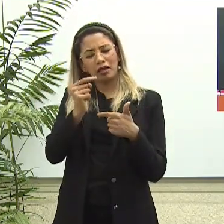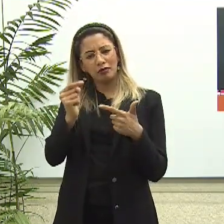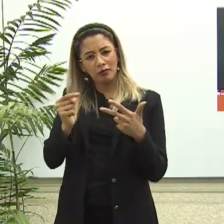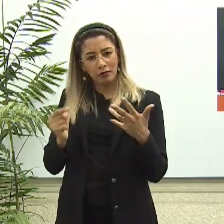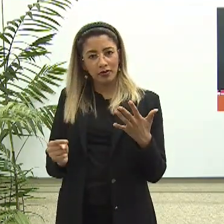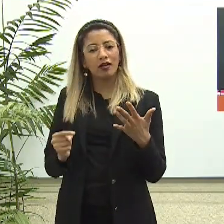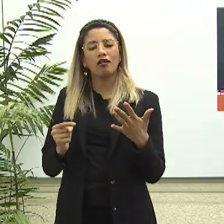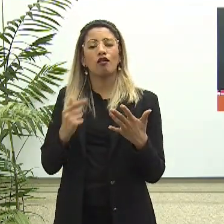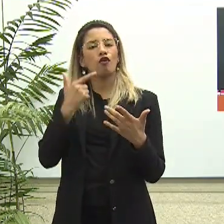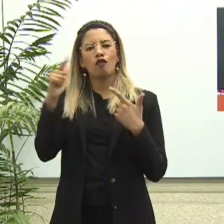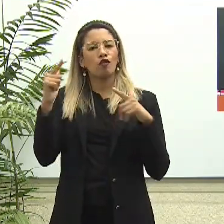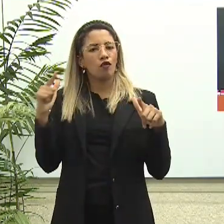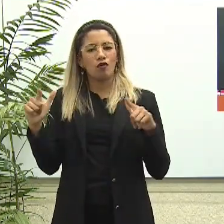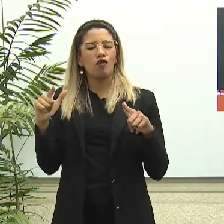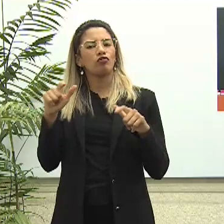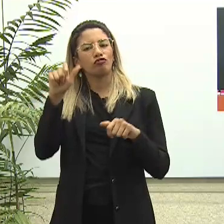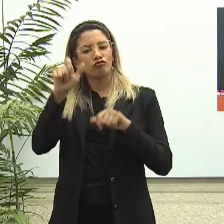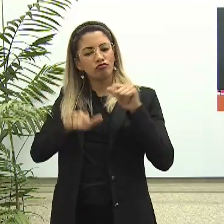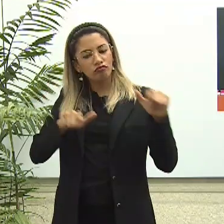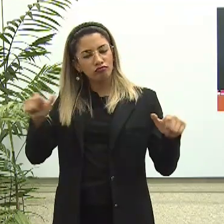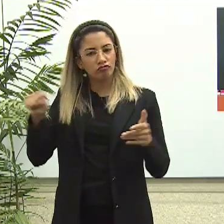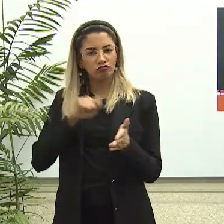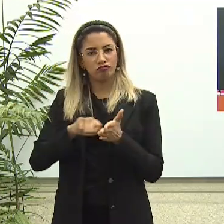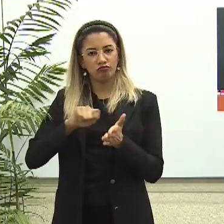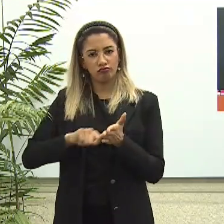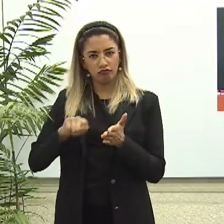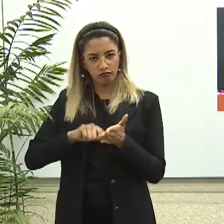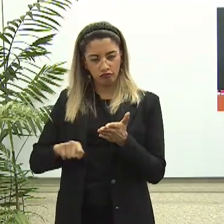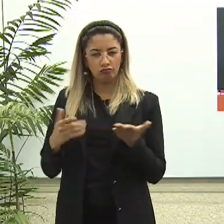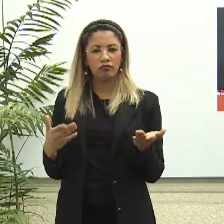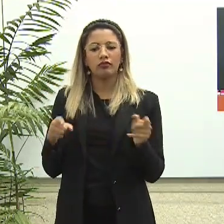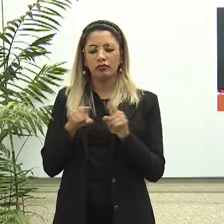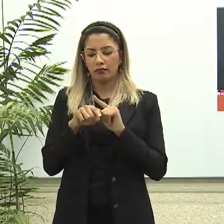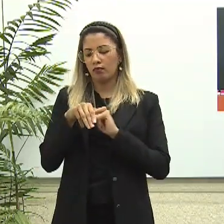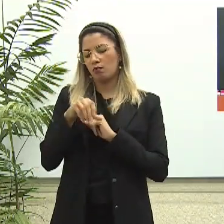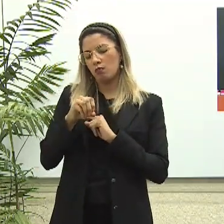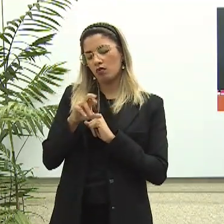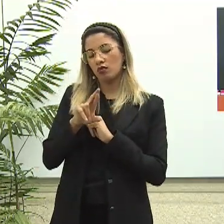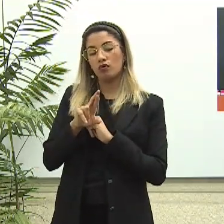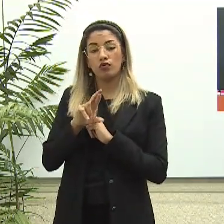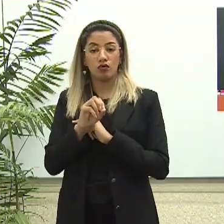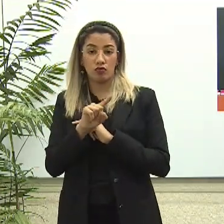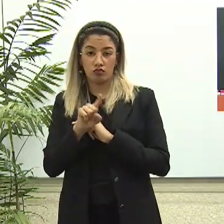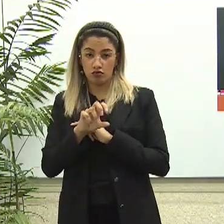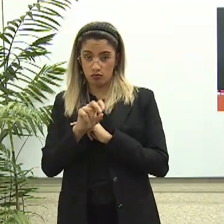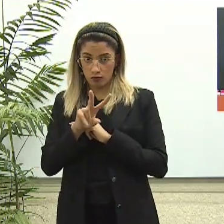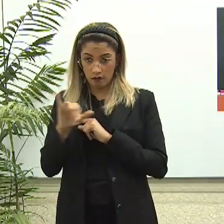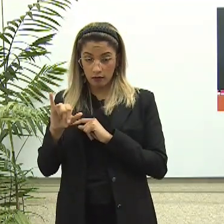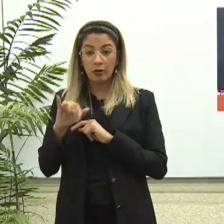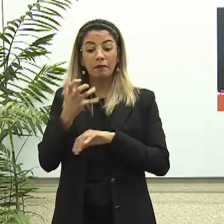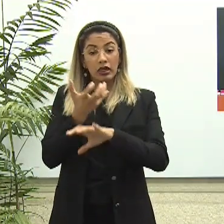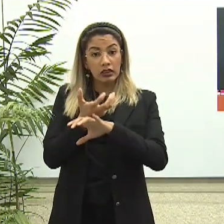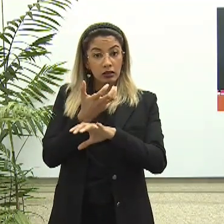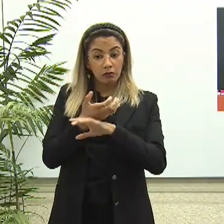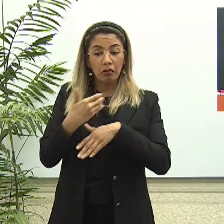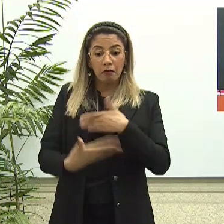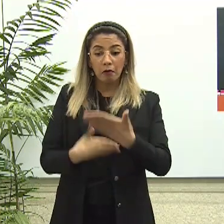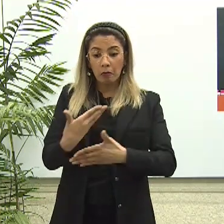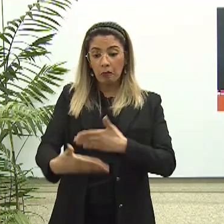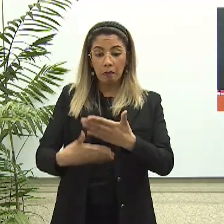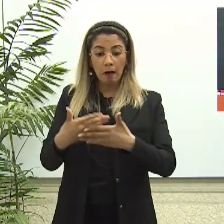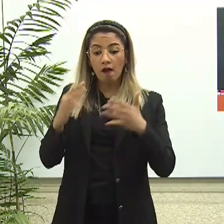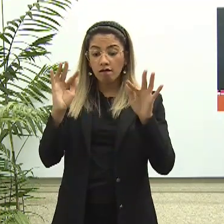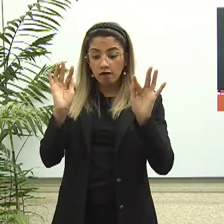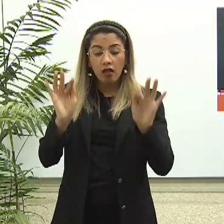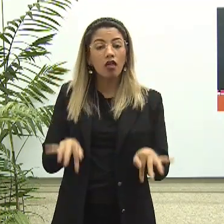outras leituras trazer também o o o o próprio morozov e no fim da disciplina Aconteceu